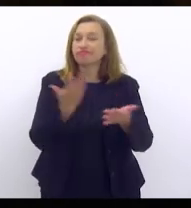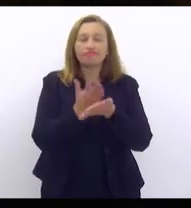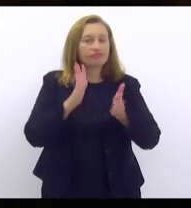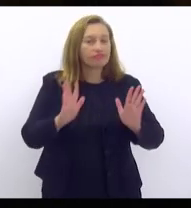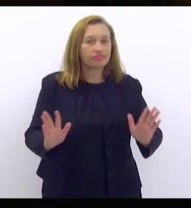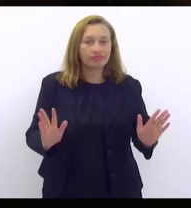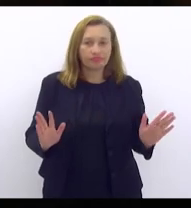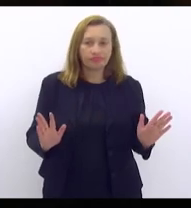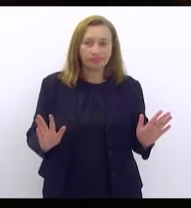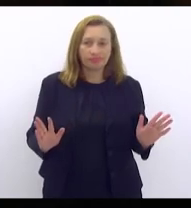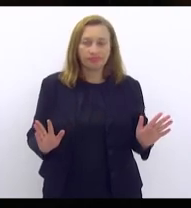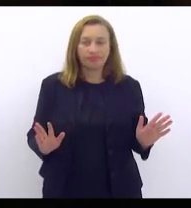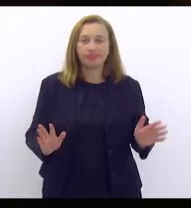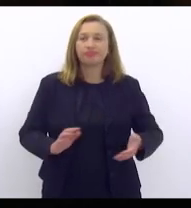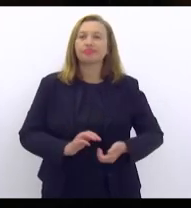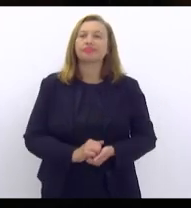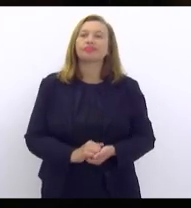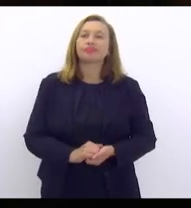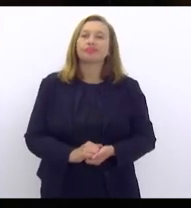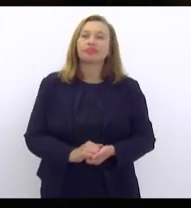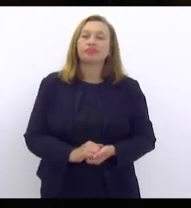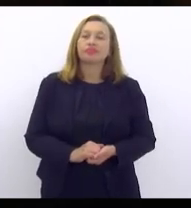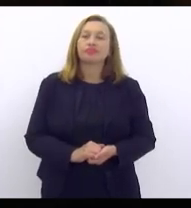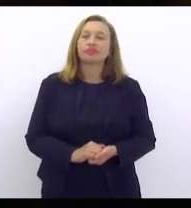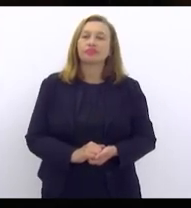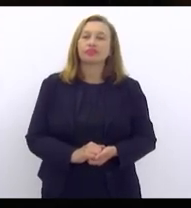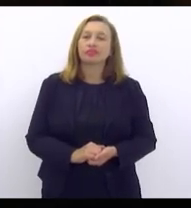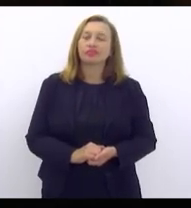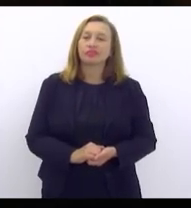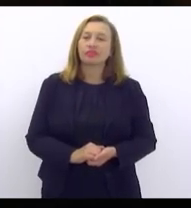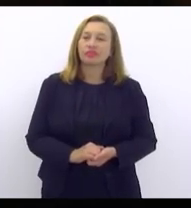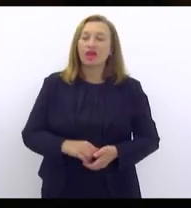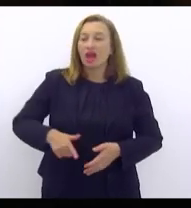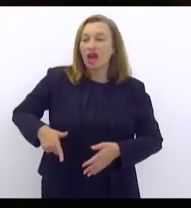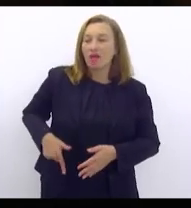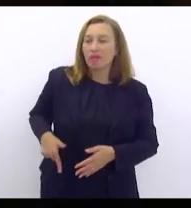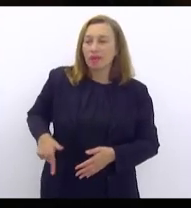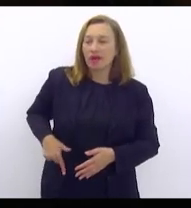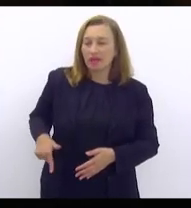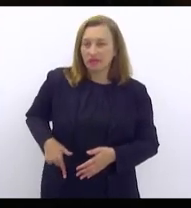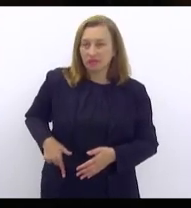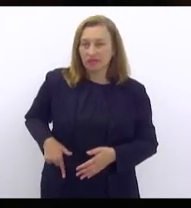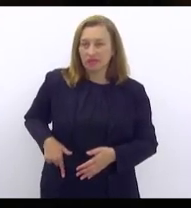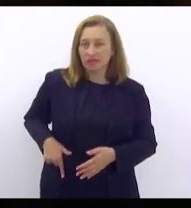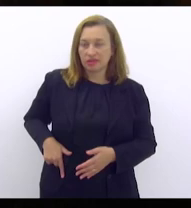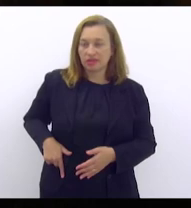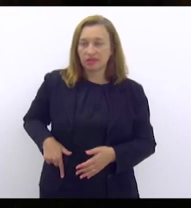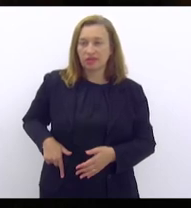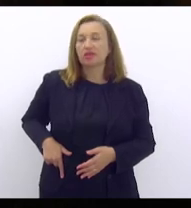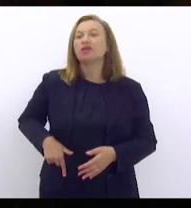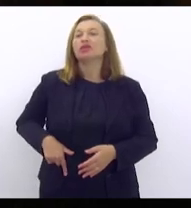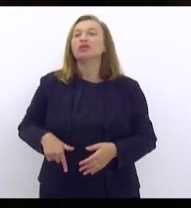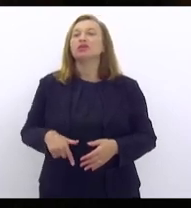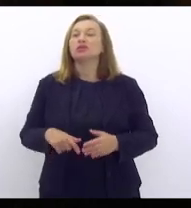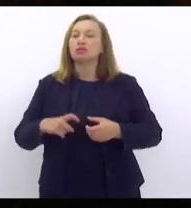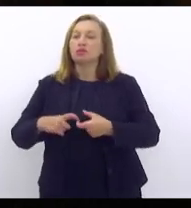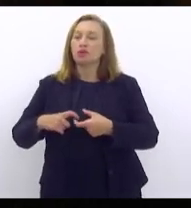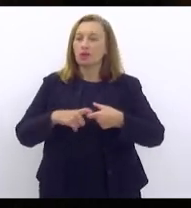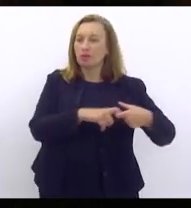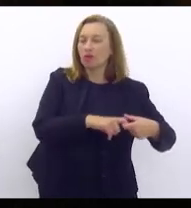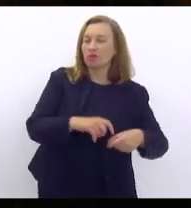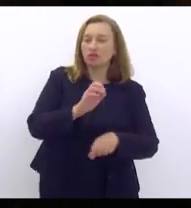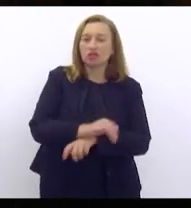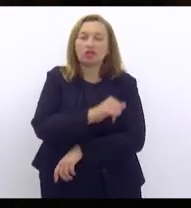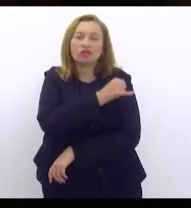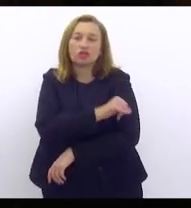de vez, na sua totalidade, a máfia do reboque no Estado do Rio de Janeiro. Nós estamos aqui mostrando e batendo na mesma tecla